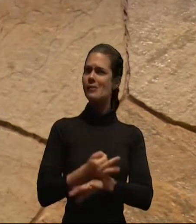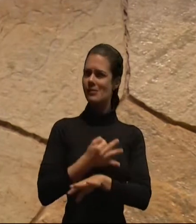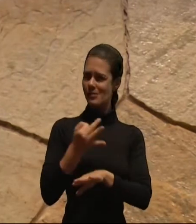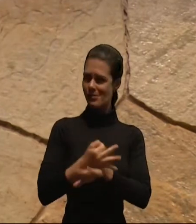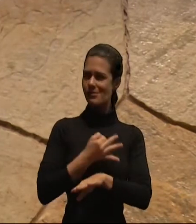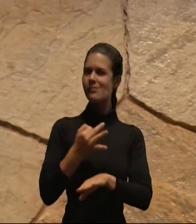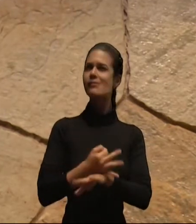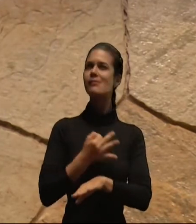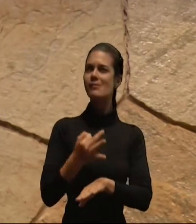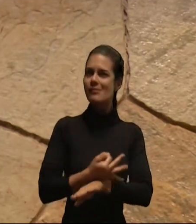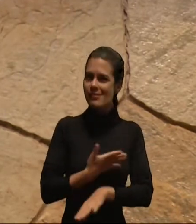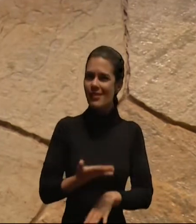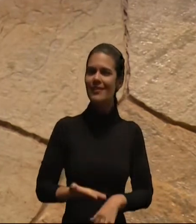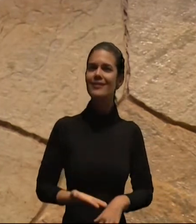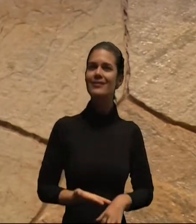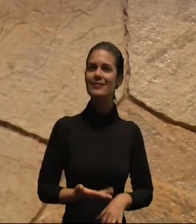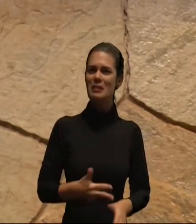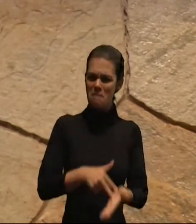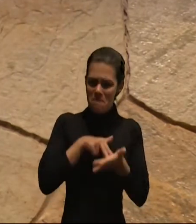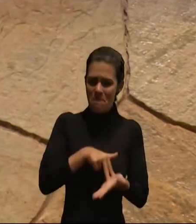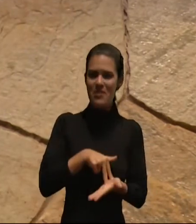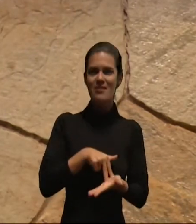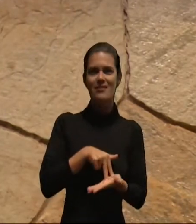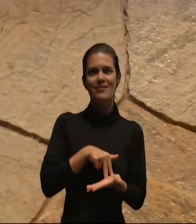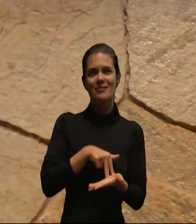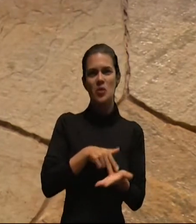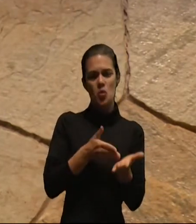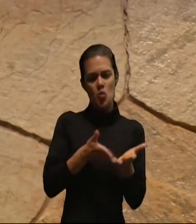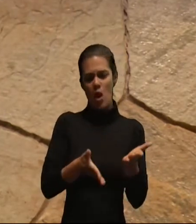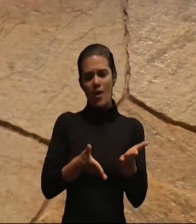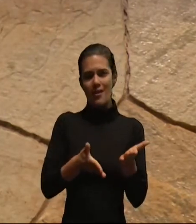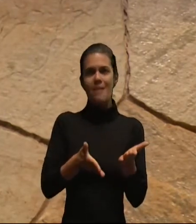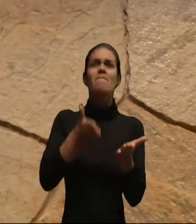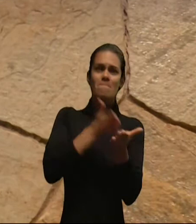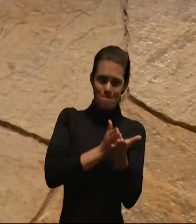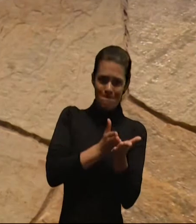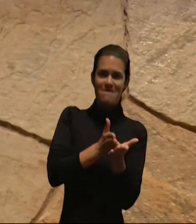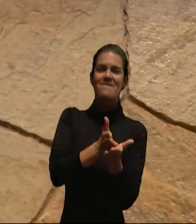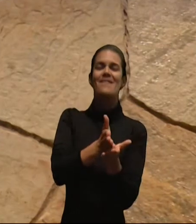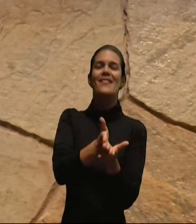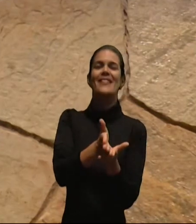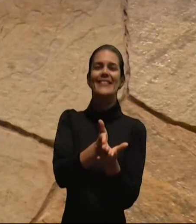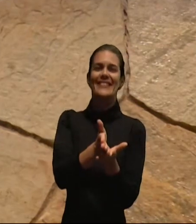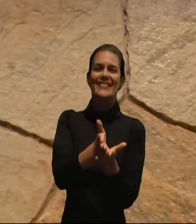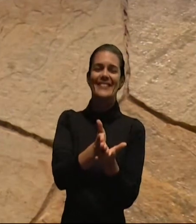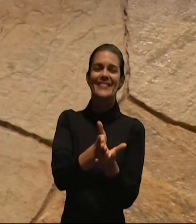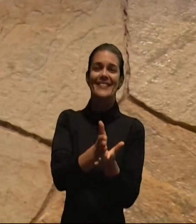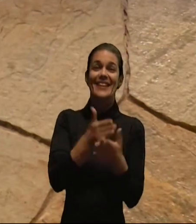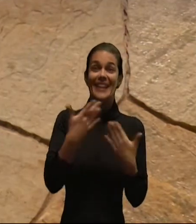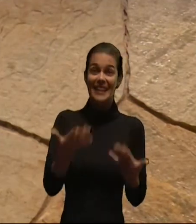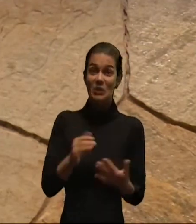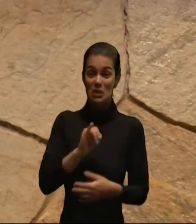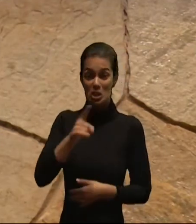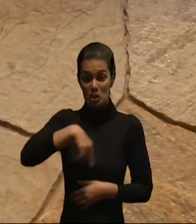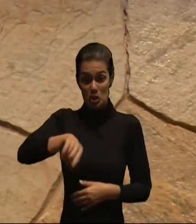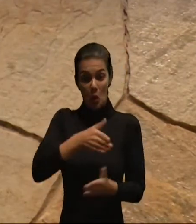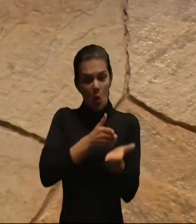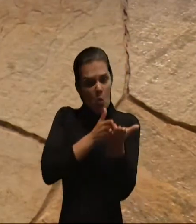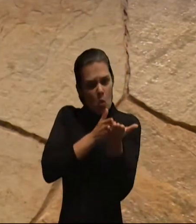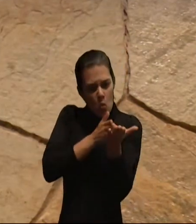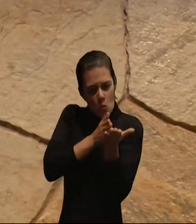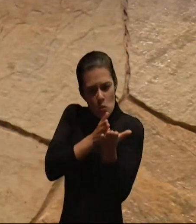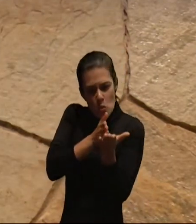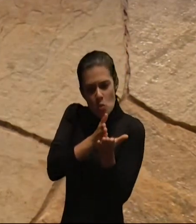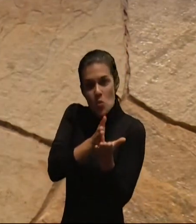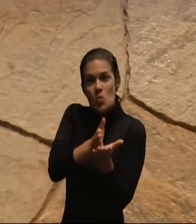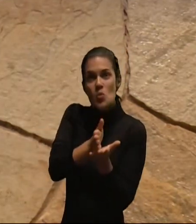perseverança em qualquer situação. E quando nós perseveramos, nós encontramos aqui o resultado, que é o